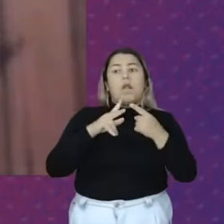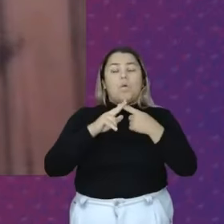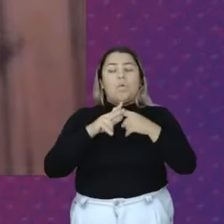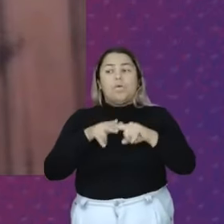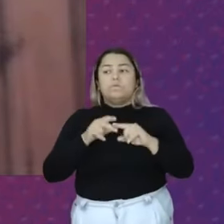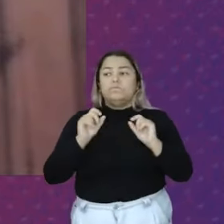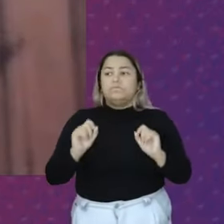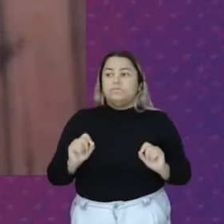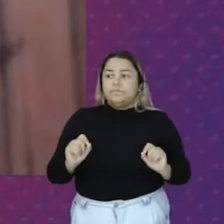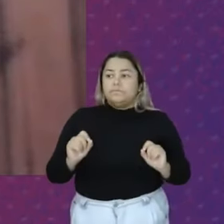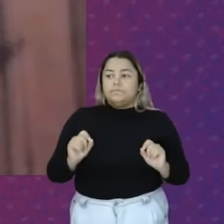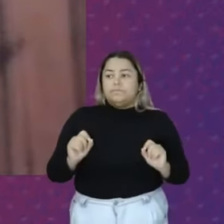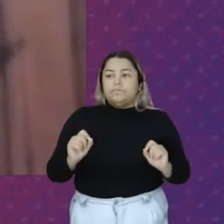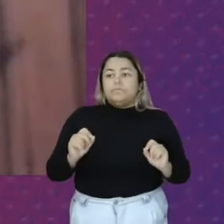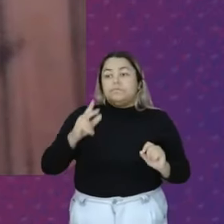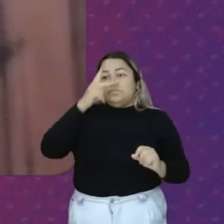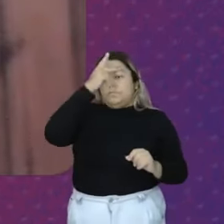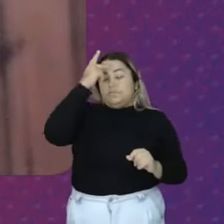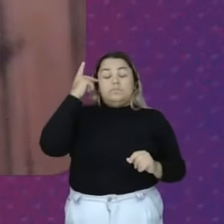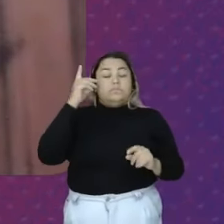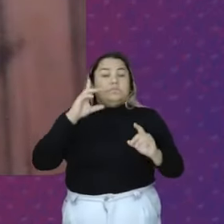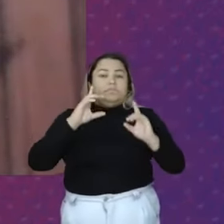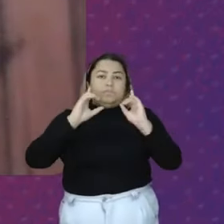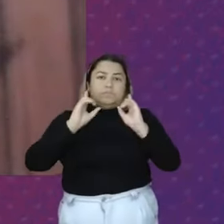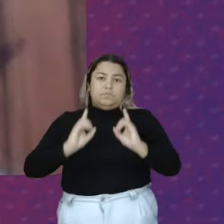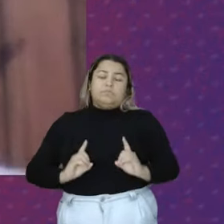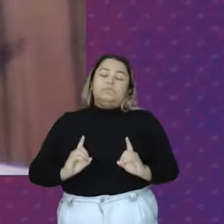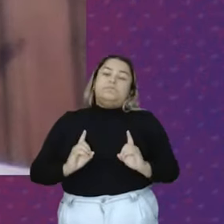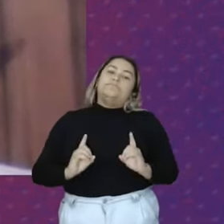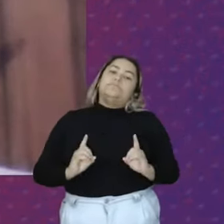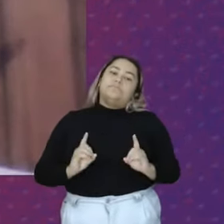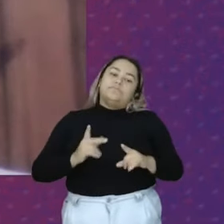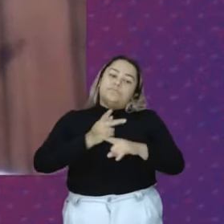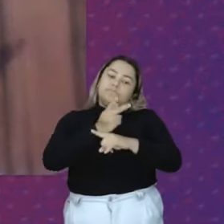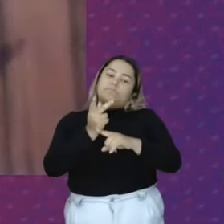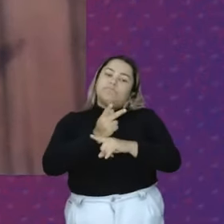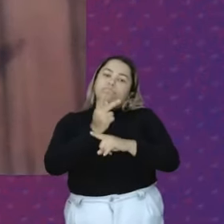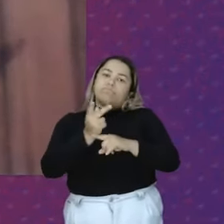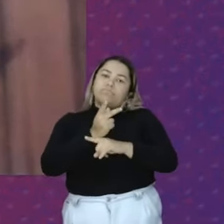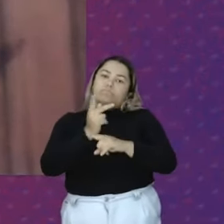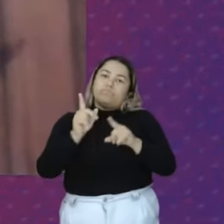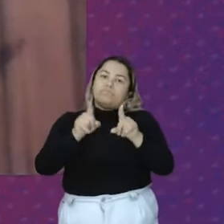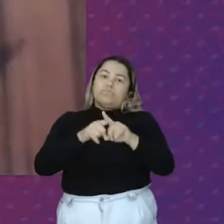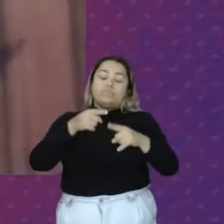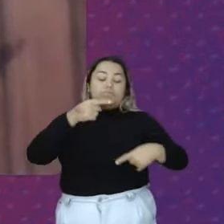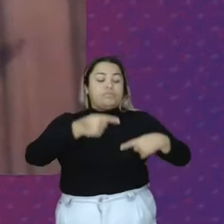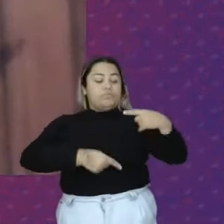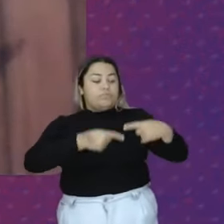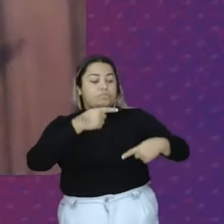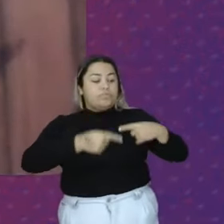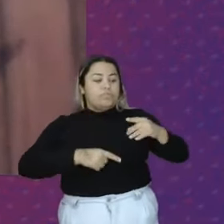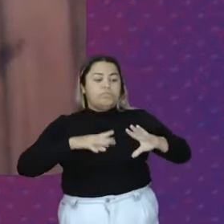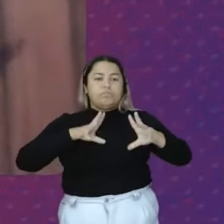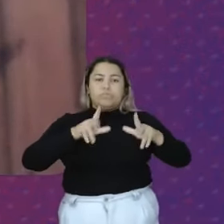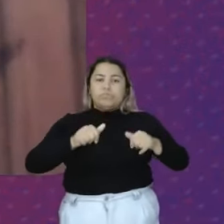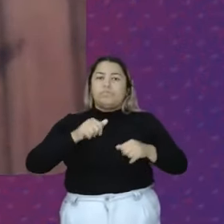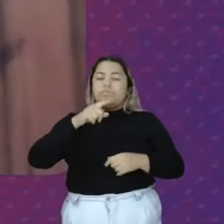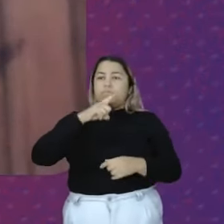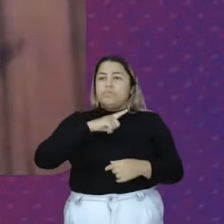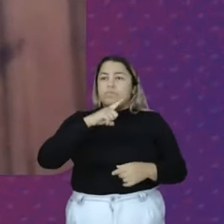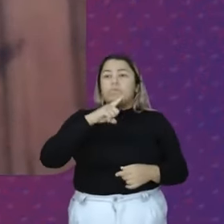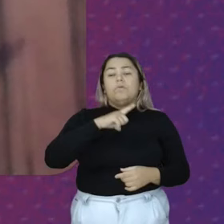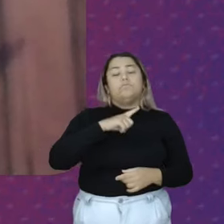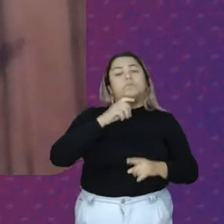tá a as pessoas com deficiência são sujeitos de direito então a gente busca o quê o reconhecimento político de todas as pessoas TM direito à convivência